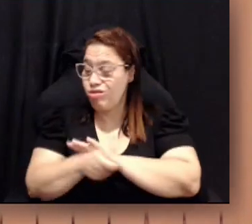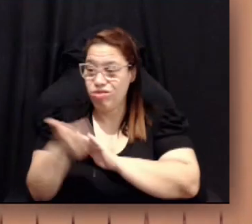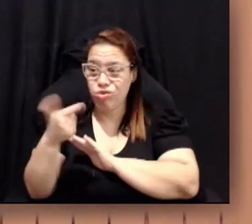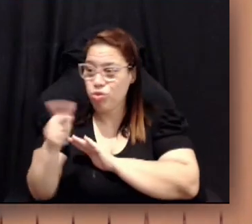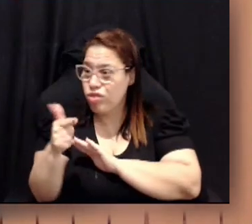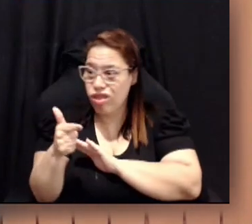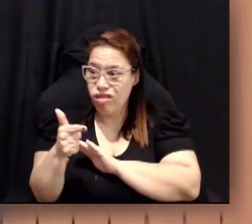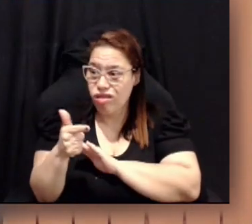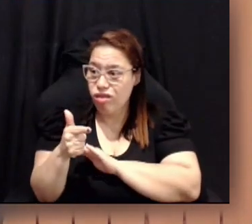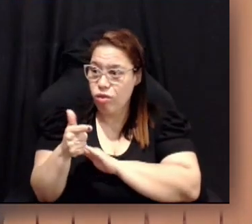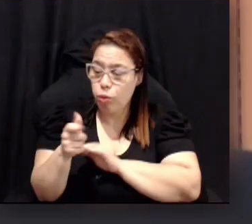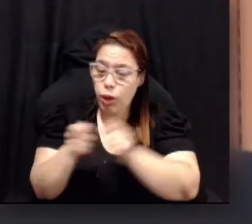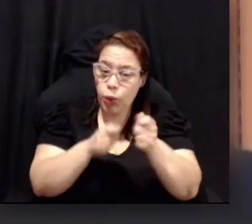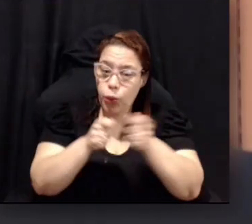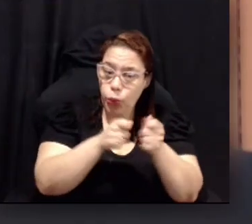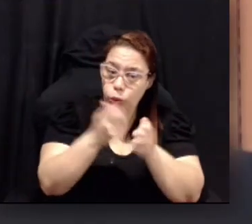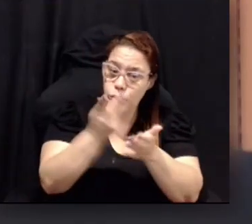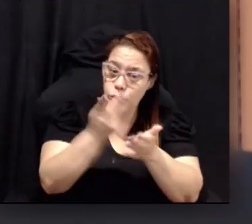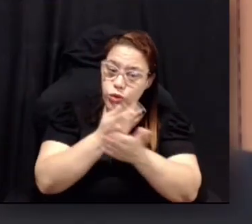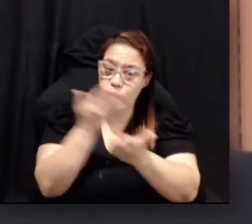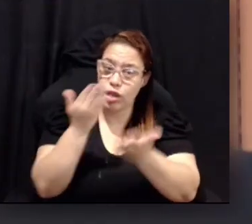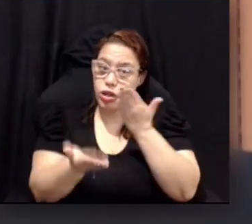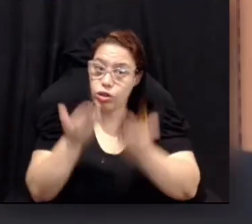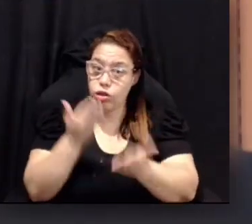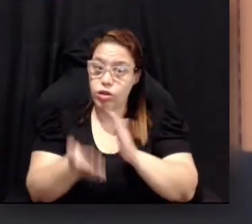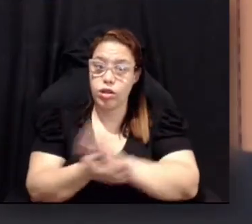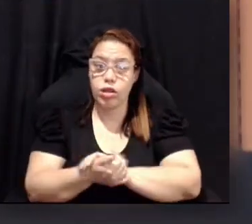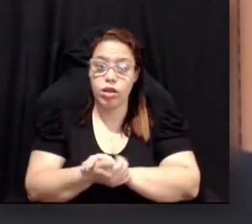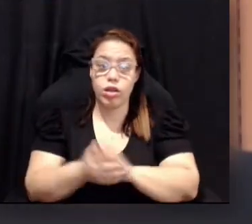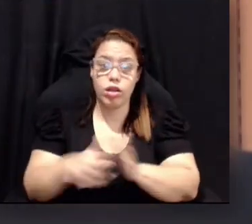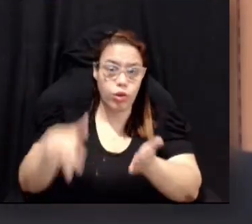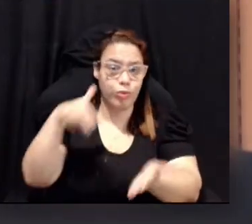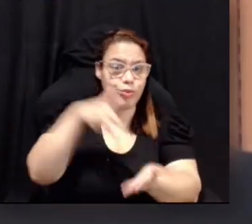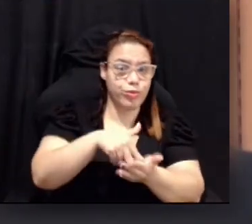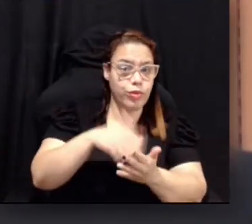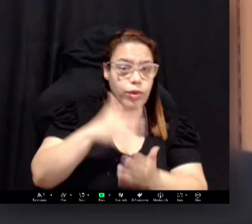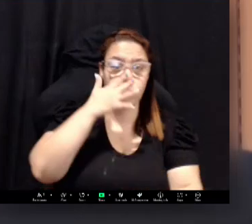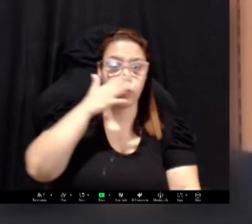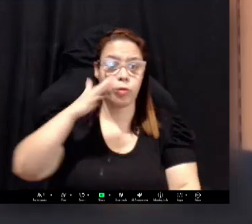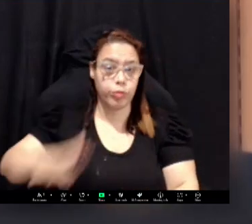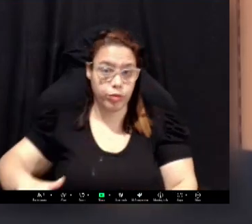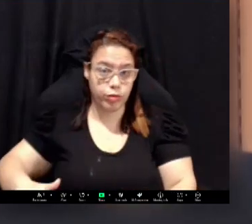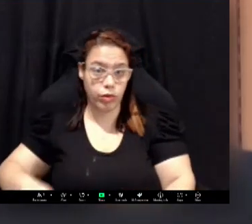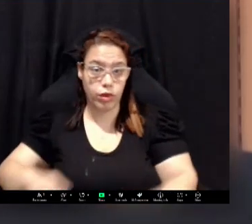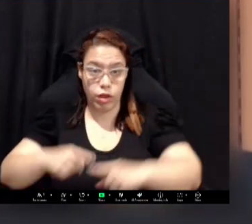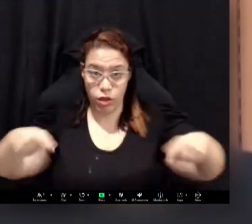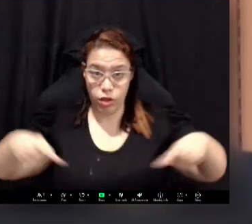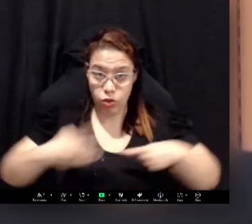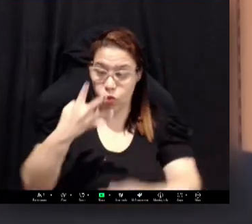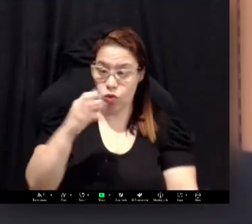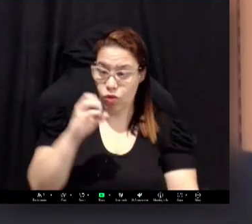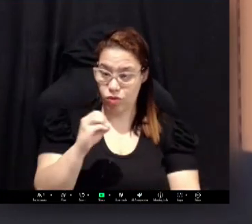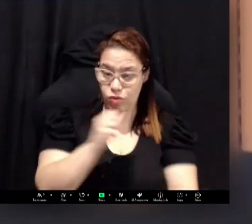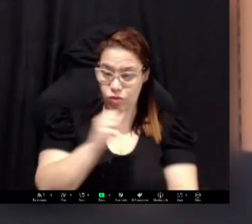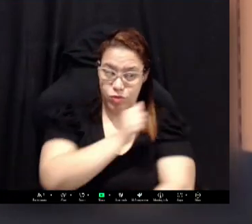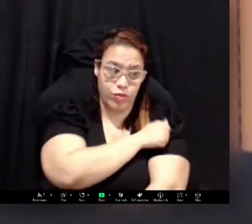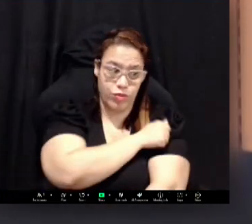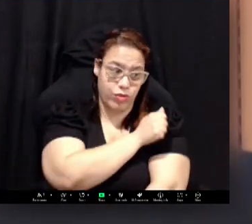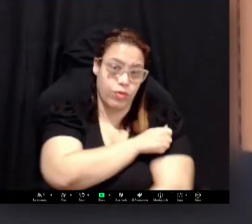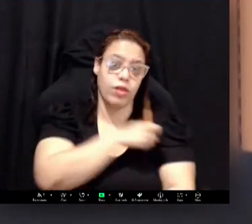corrigir as desigualdades. E para colocar todas as crianças na escola com sala de 40, a gente precisa elevar o gasto na